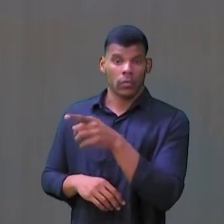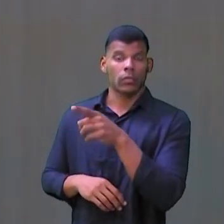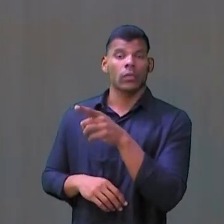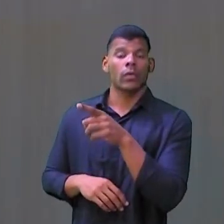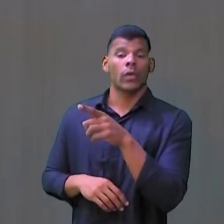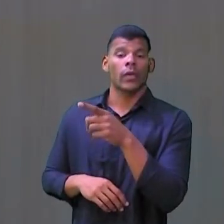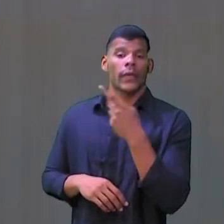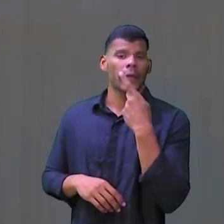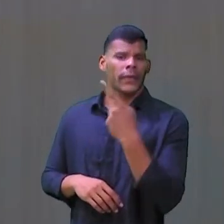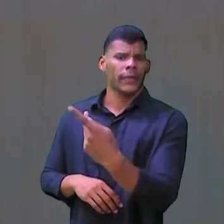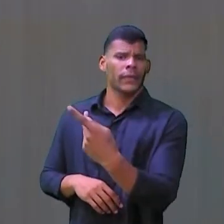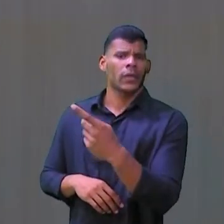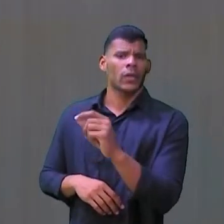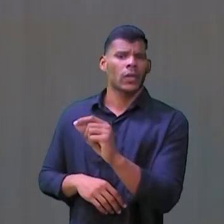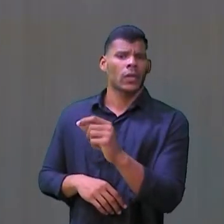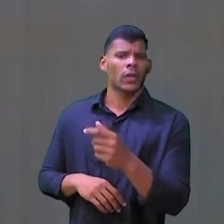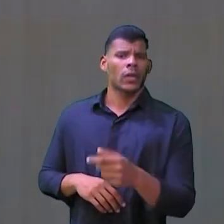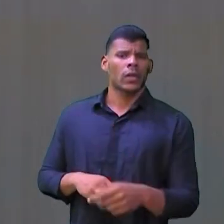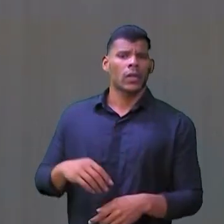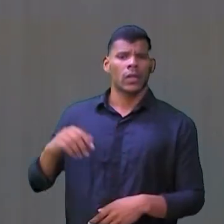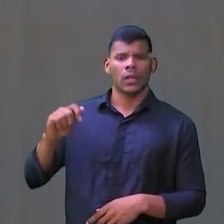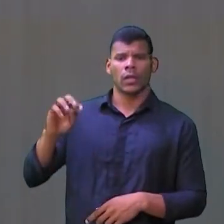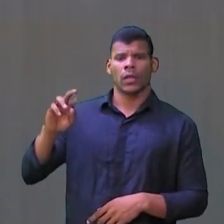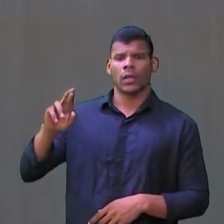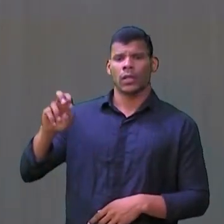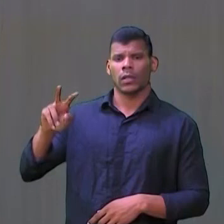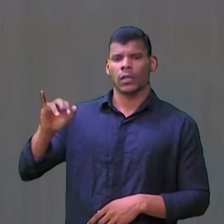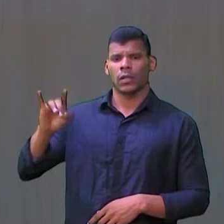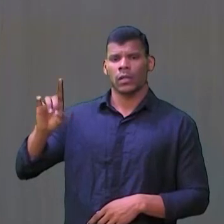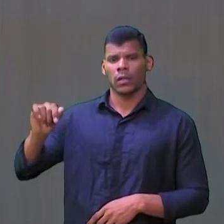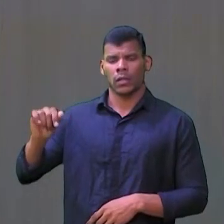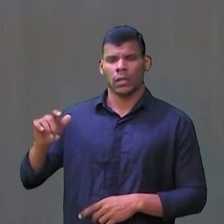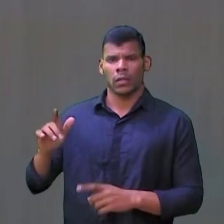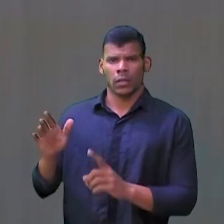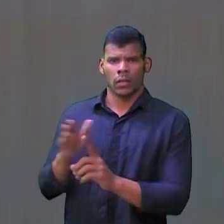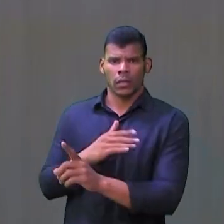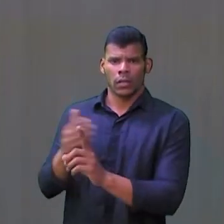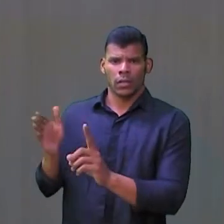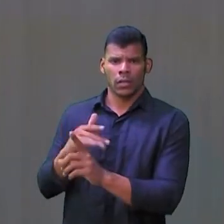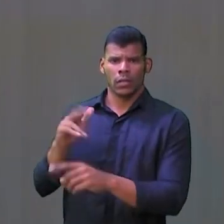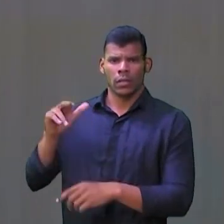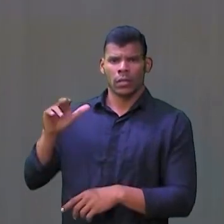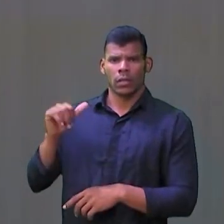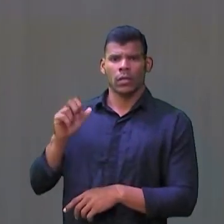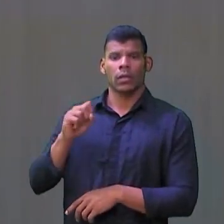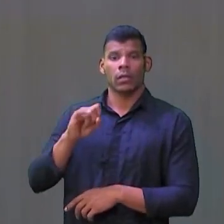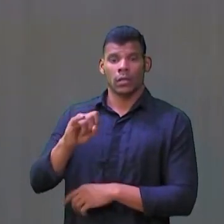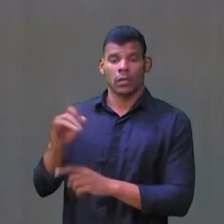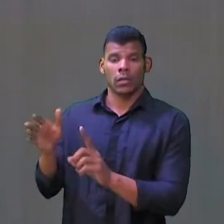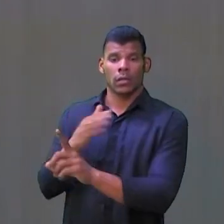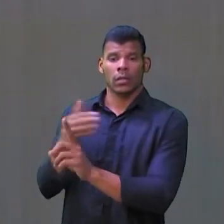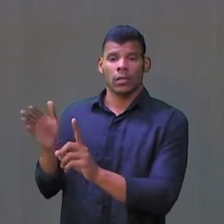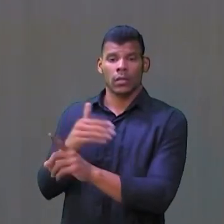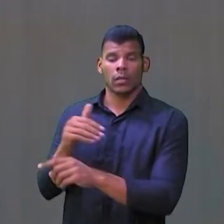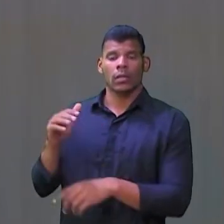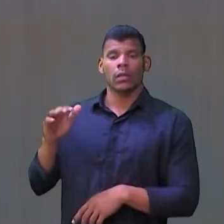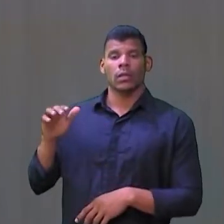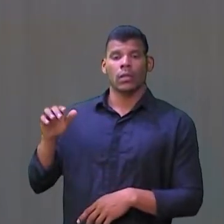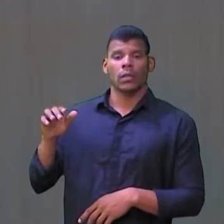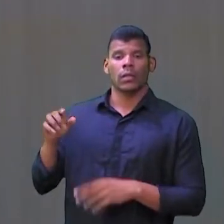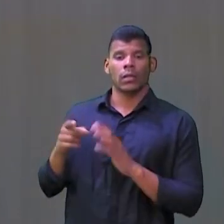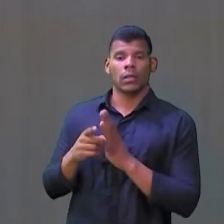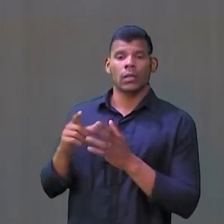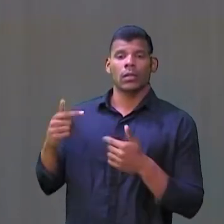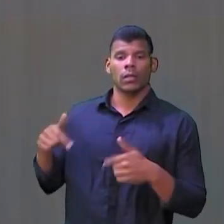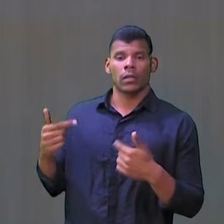a vereadora era atrevida porque nunca levou uns tabefes, que se tivesse levado tabefe, ela não tinha atrevimento,